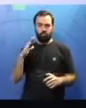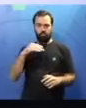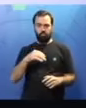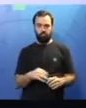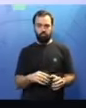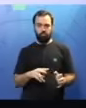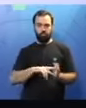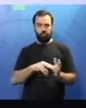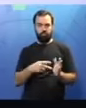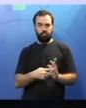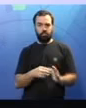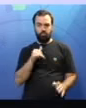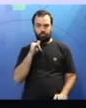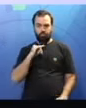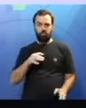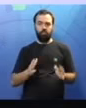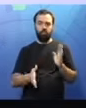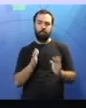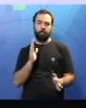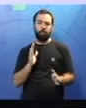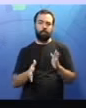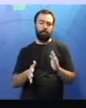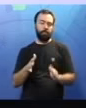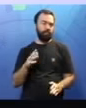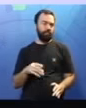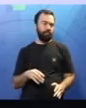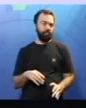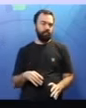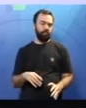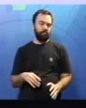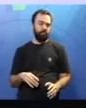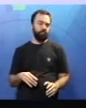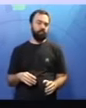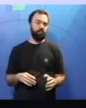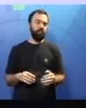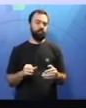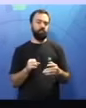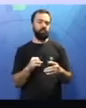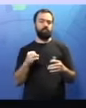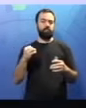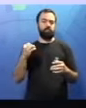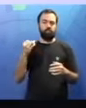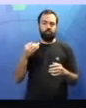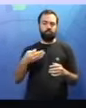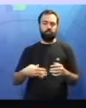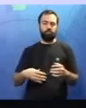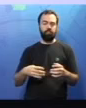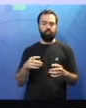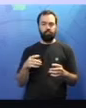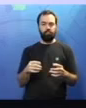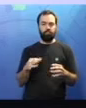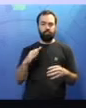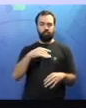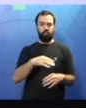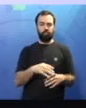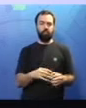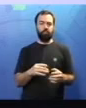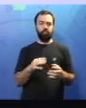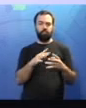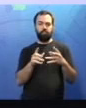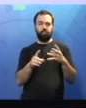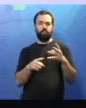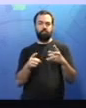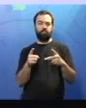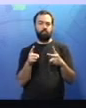A classificação das ondas. Quanto à natureza ou à modalidade de energia, as ondas elas podem ser classificadas